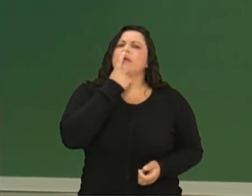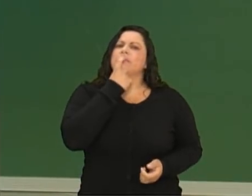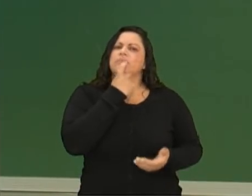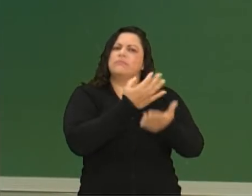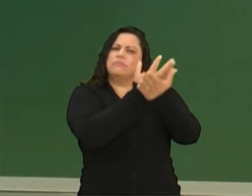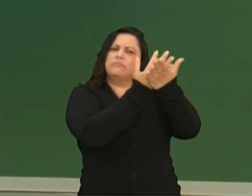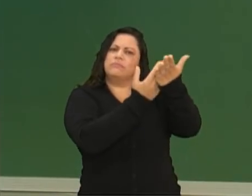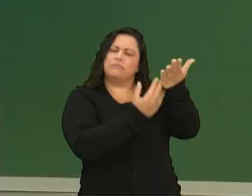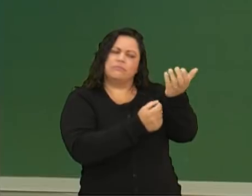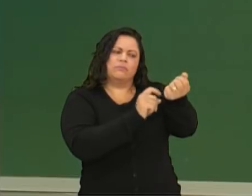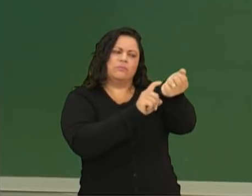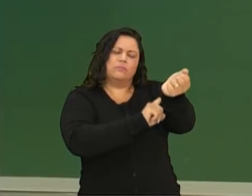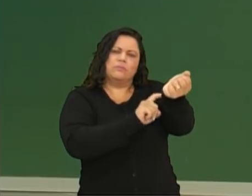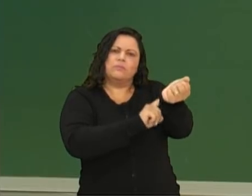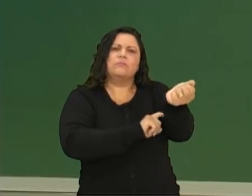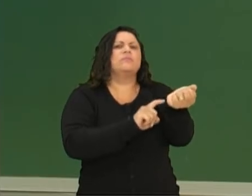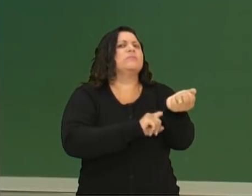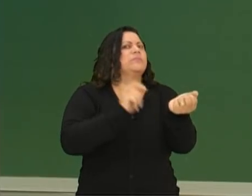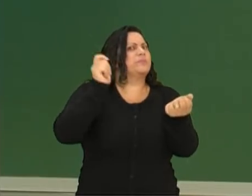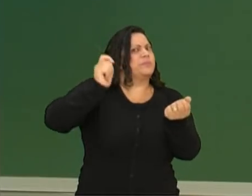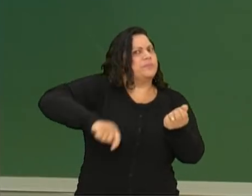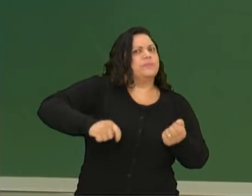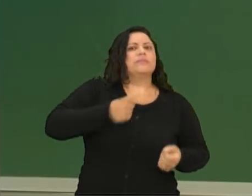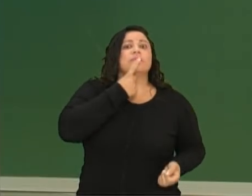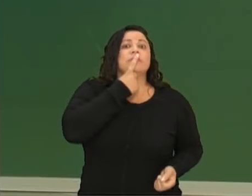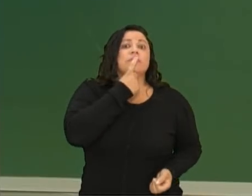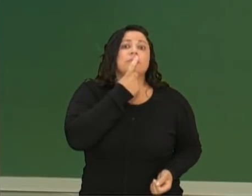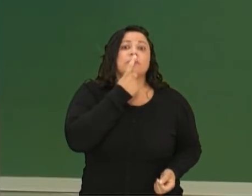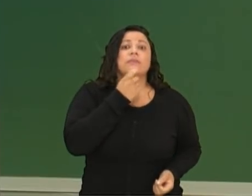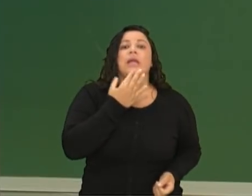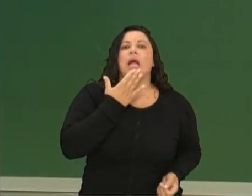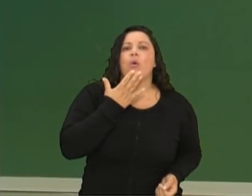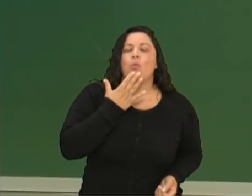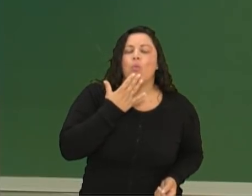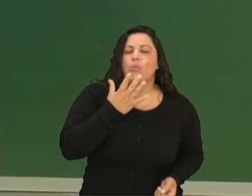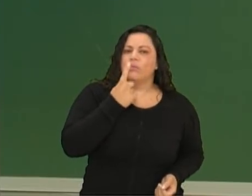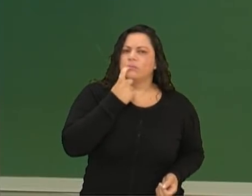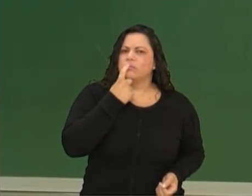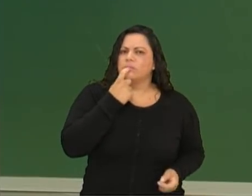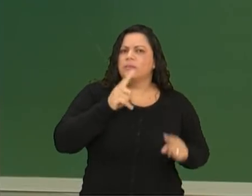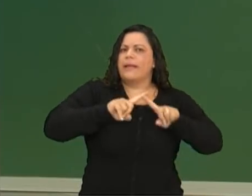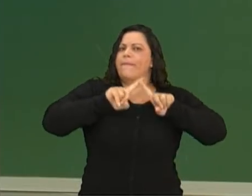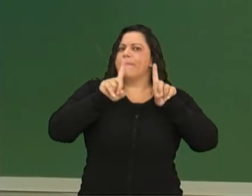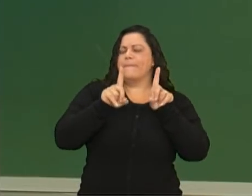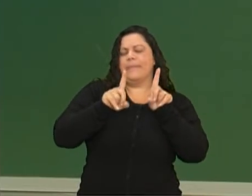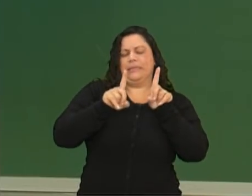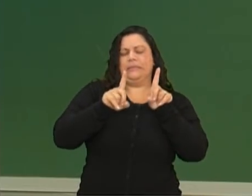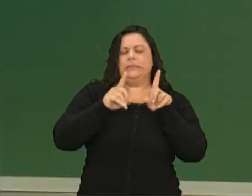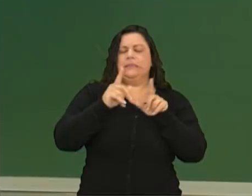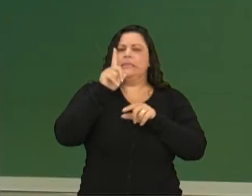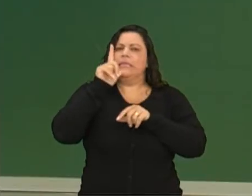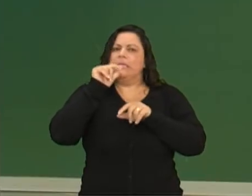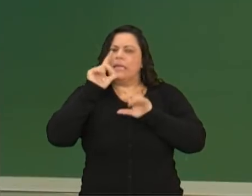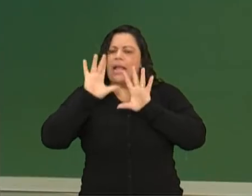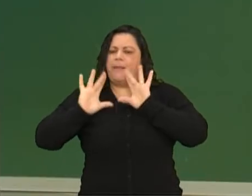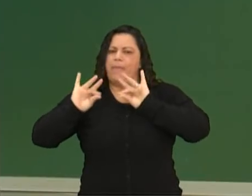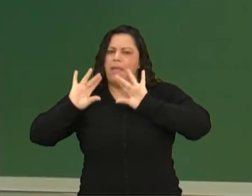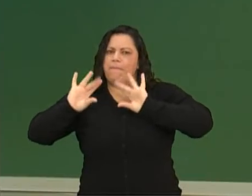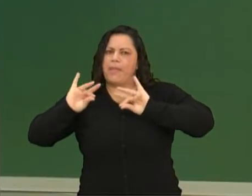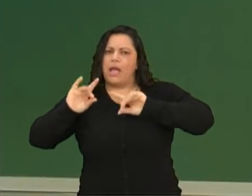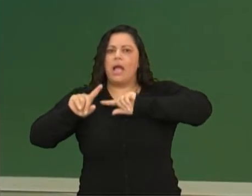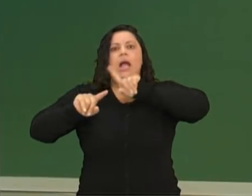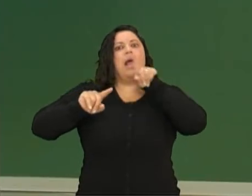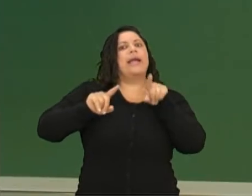esse líquido de cor avermelhada, porém, ele é formado por uma parte líquida e por materiais sólidos,